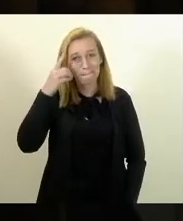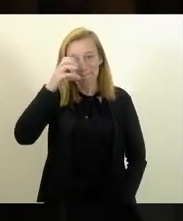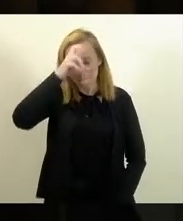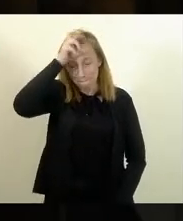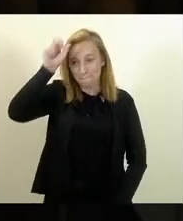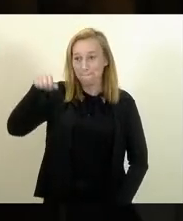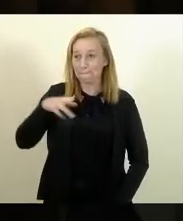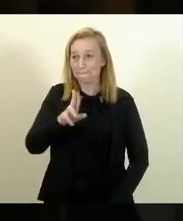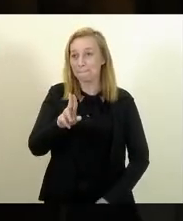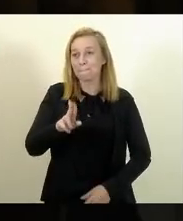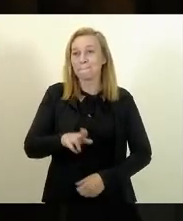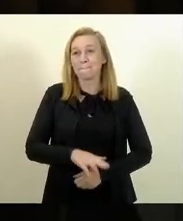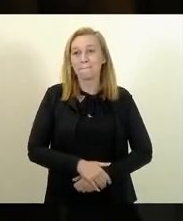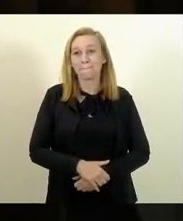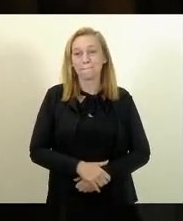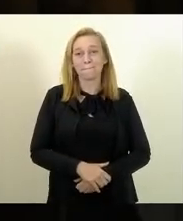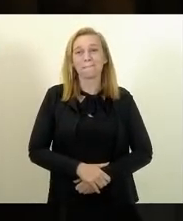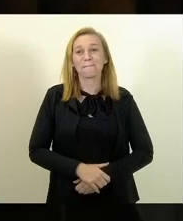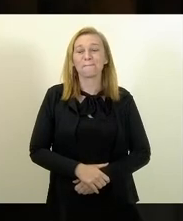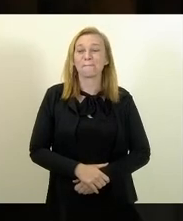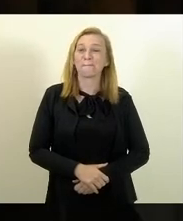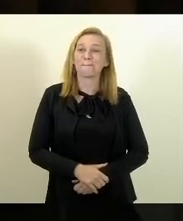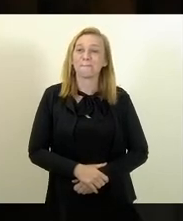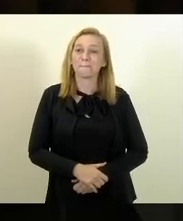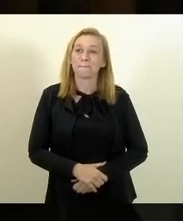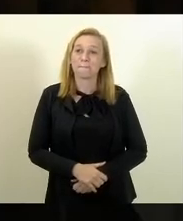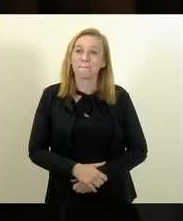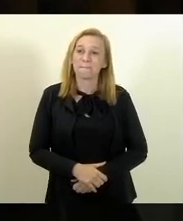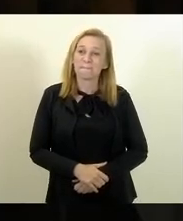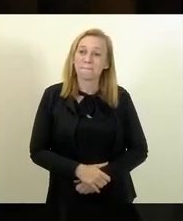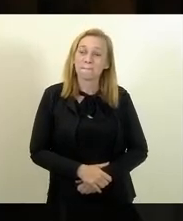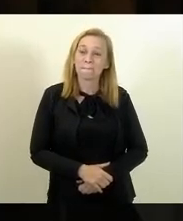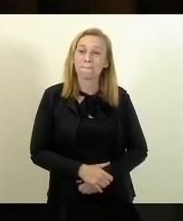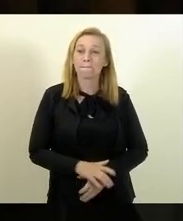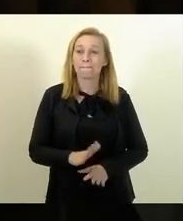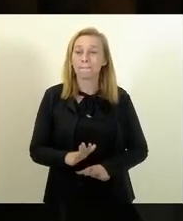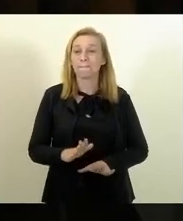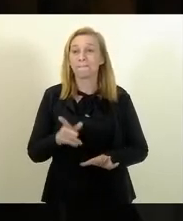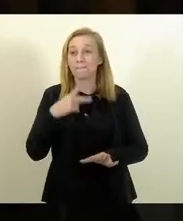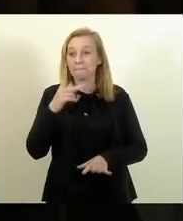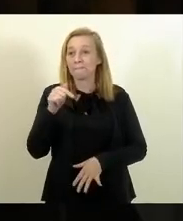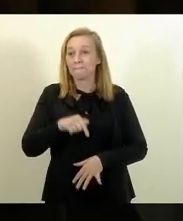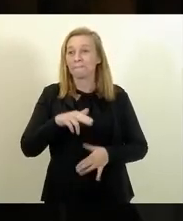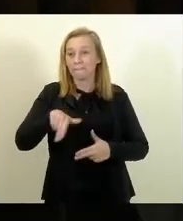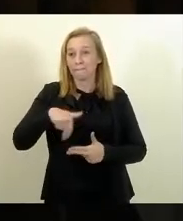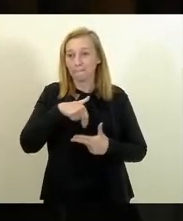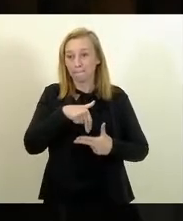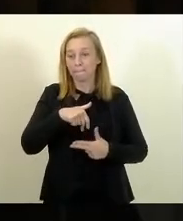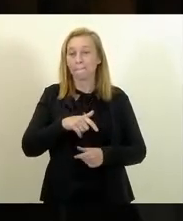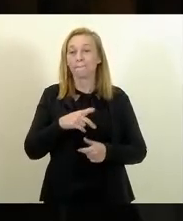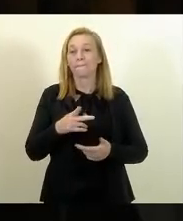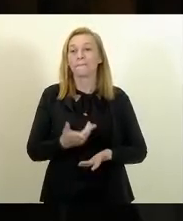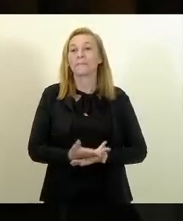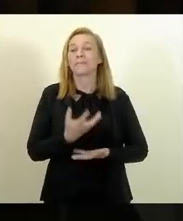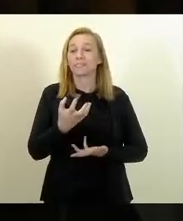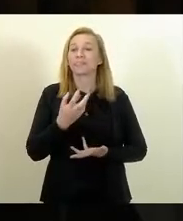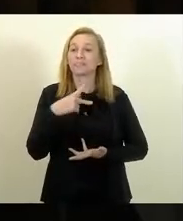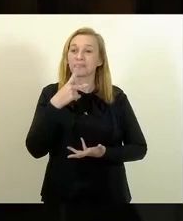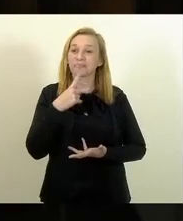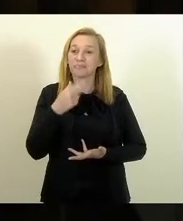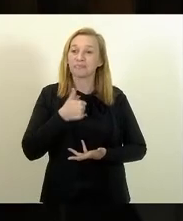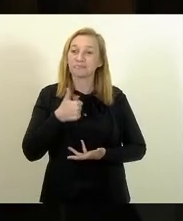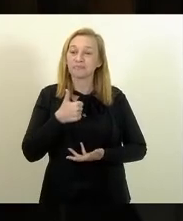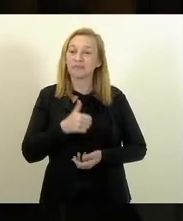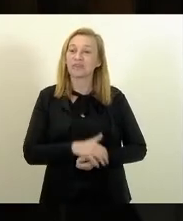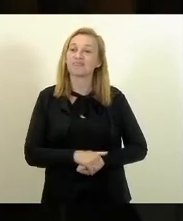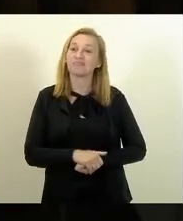feito regularmente aos domingos, e de vez em quando farei aqui no plenário, queria primeiro começar